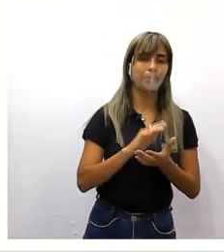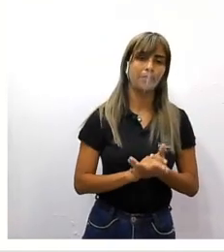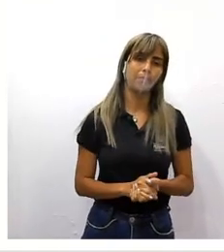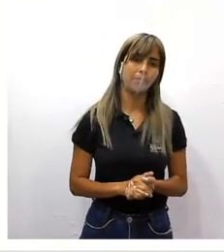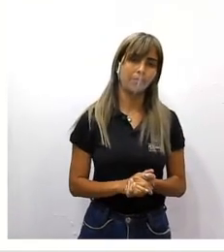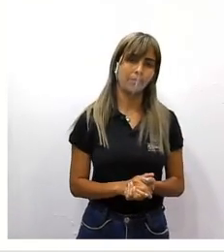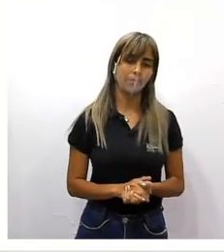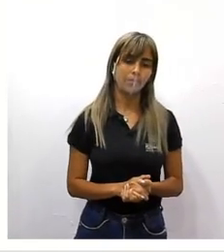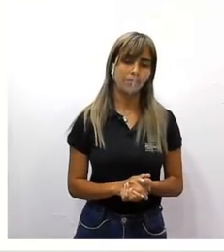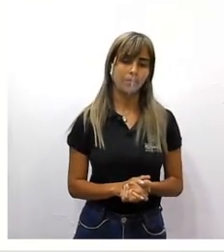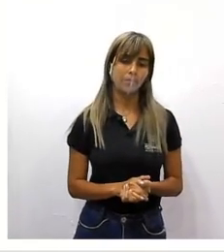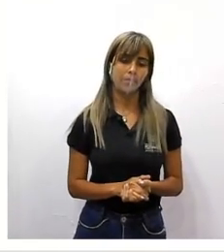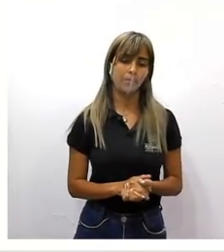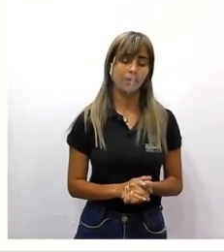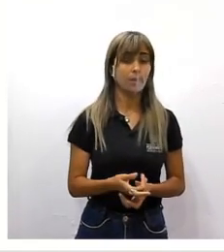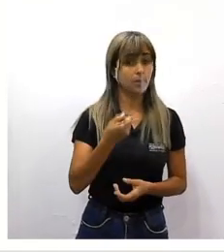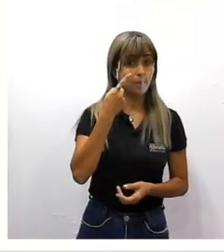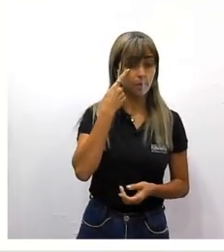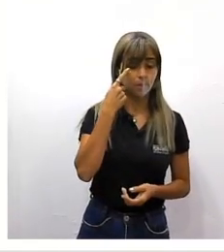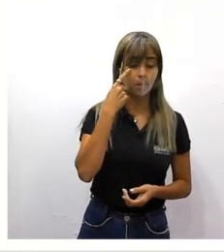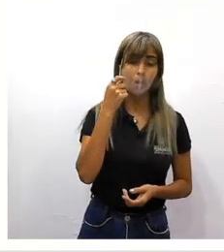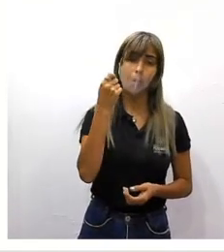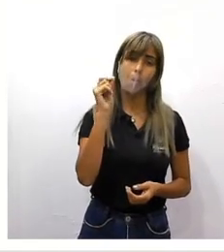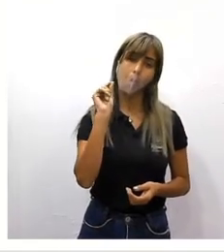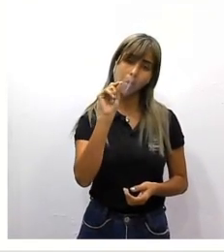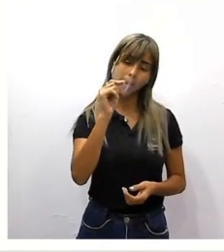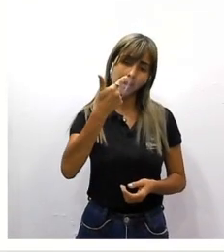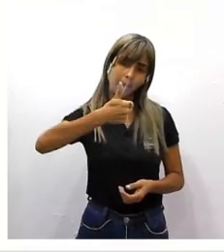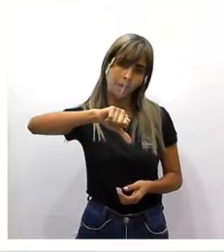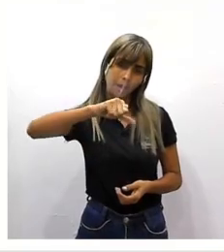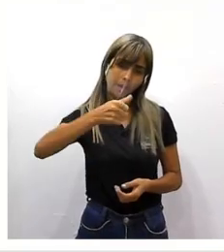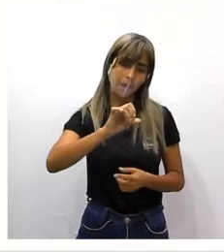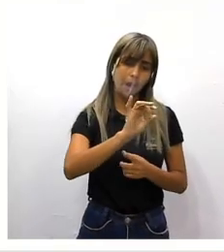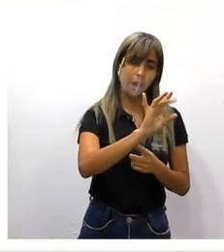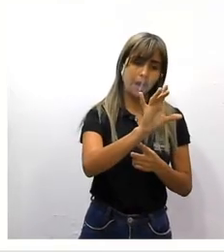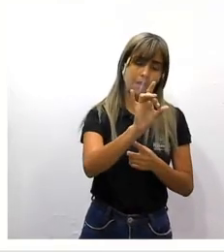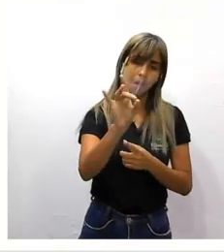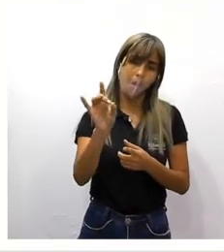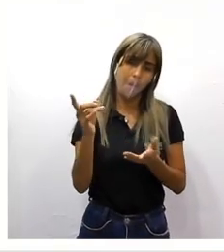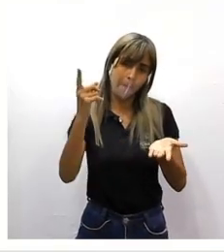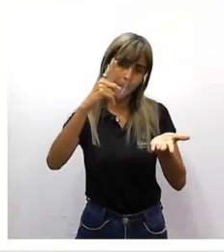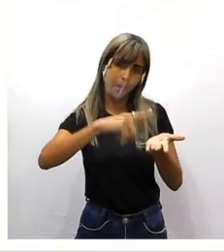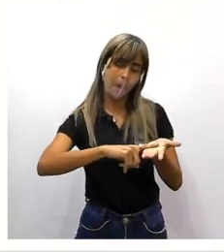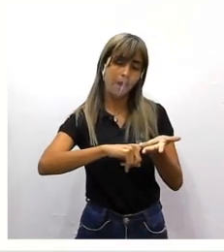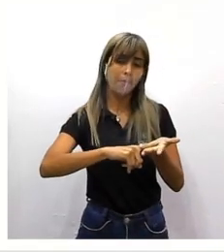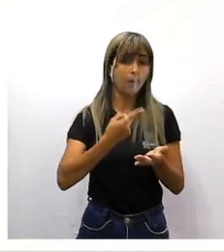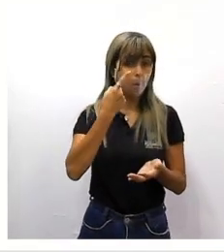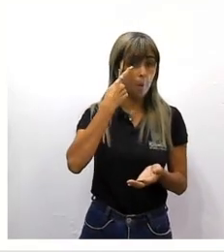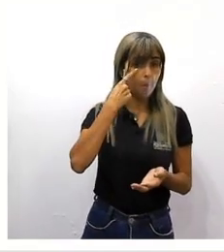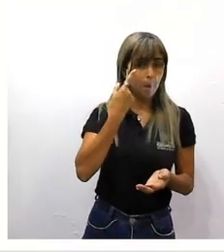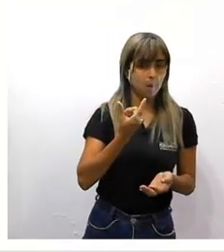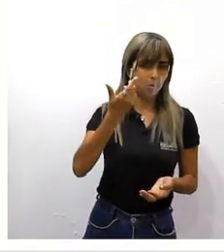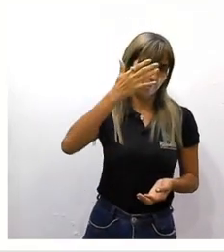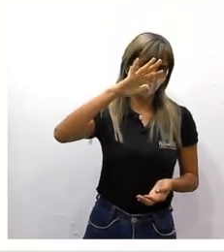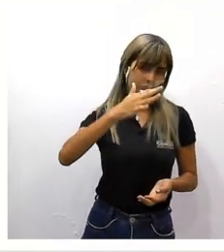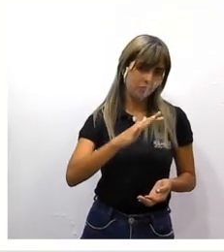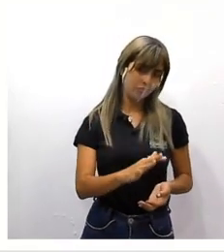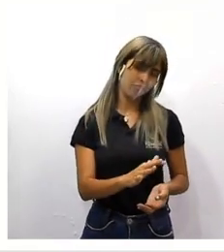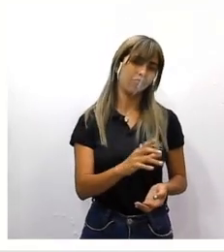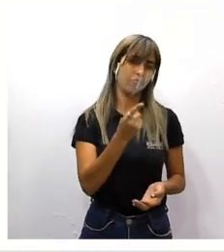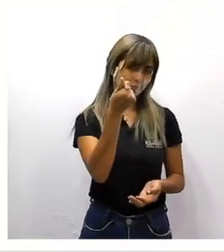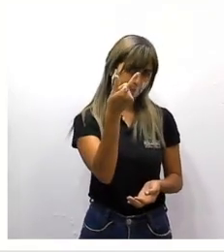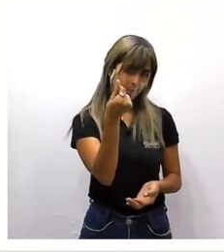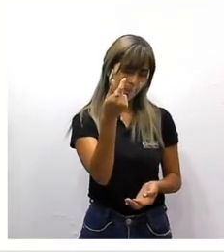seguinte, a gente vai ver o que? Analisar cada uma das marcas e ver o melhor preço. Então, ó, veja que tem